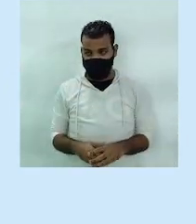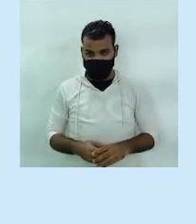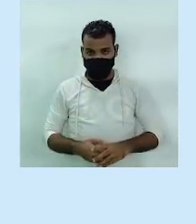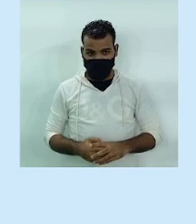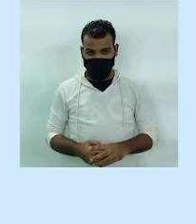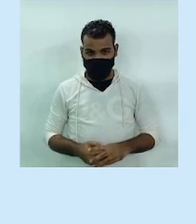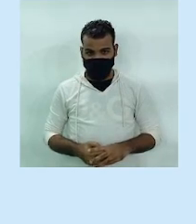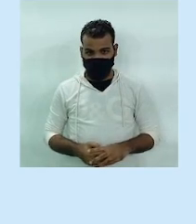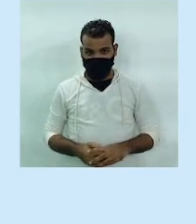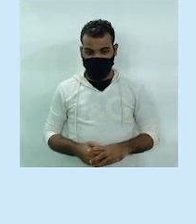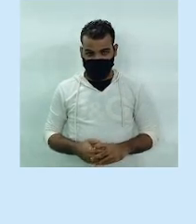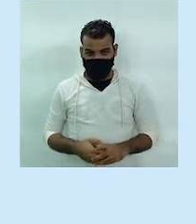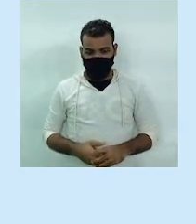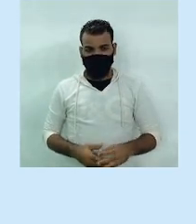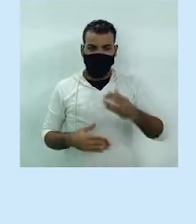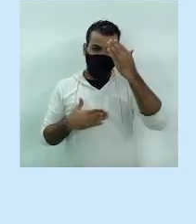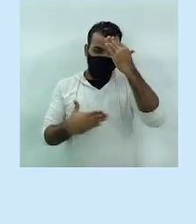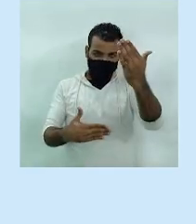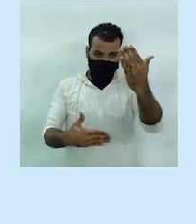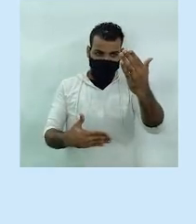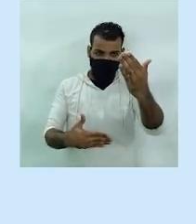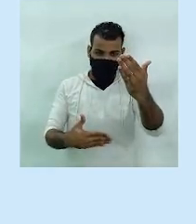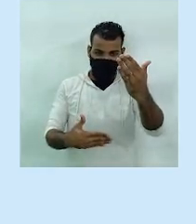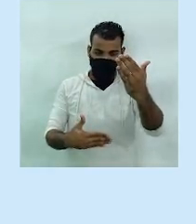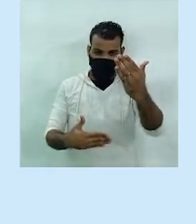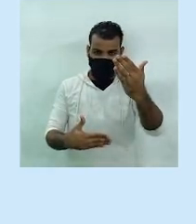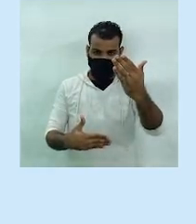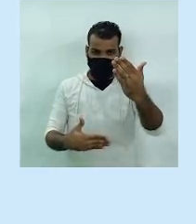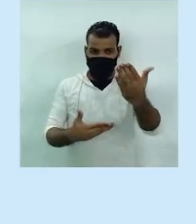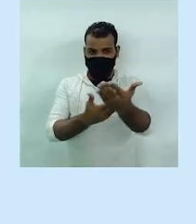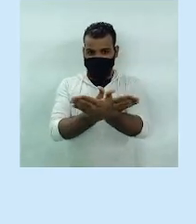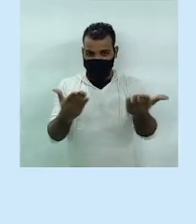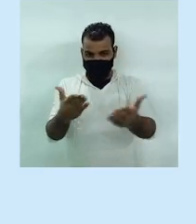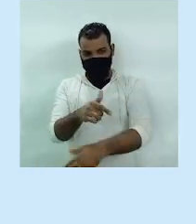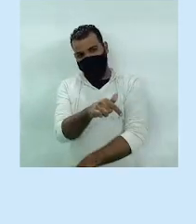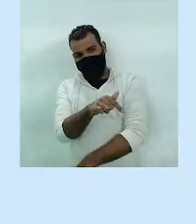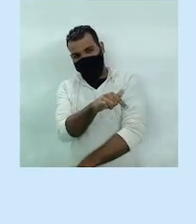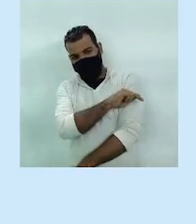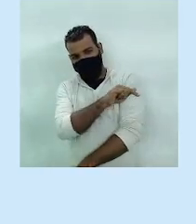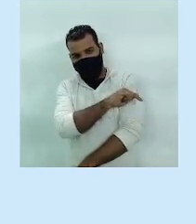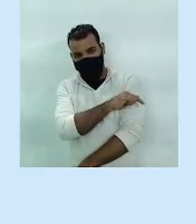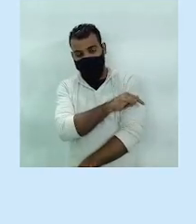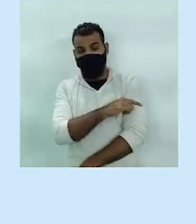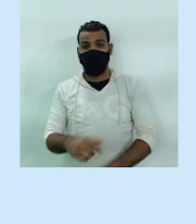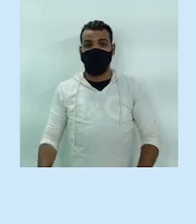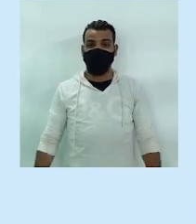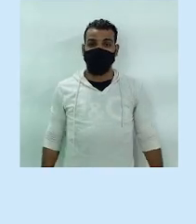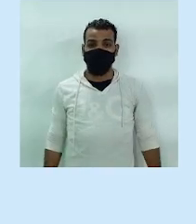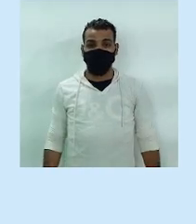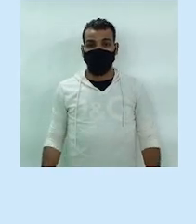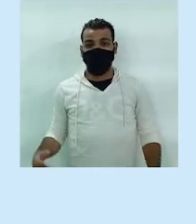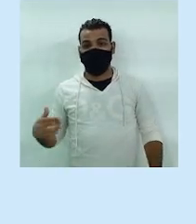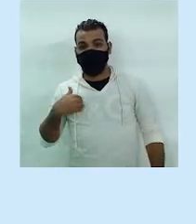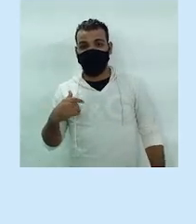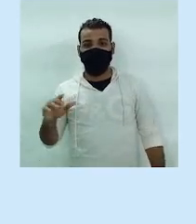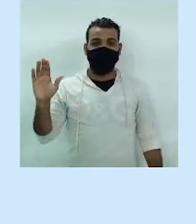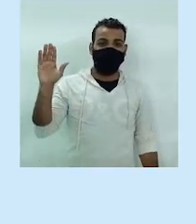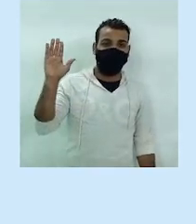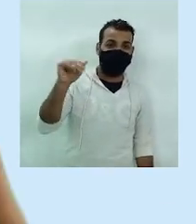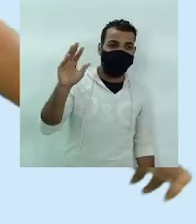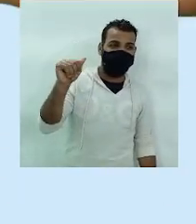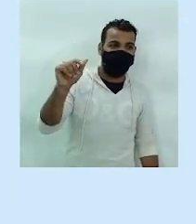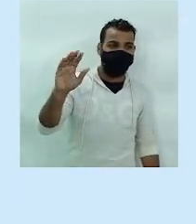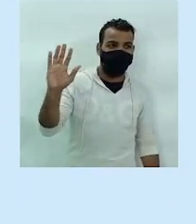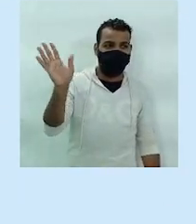dessa pandemia. Muito obrigado, turminha do 7º ano, e aqui vou eu